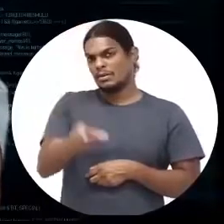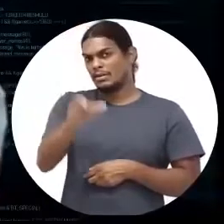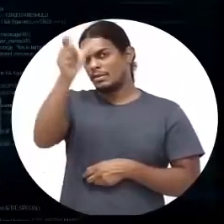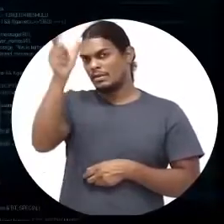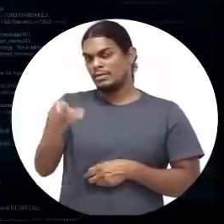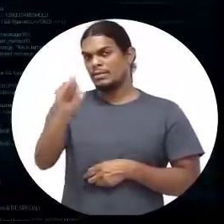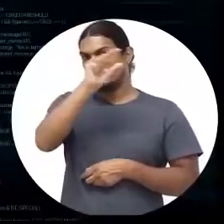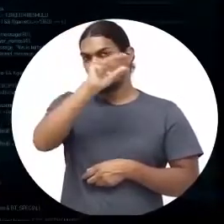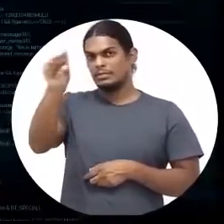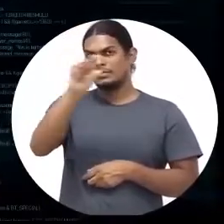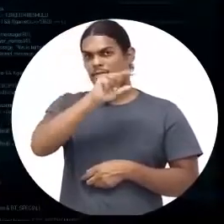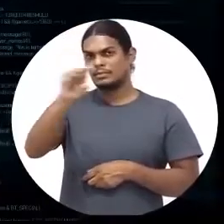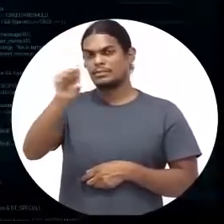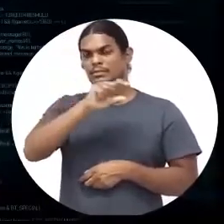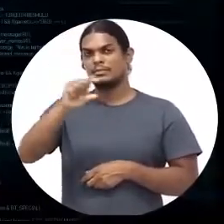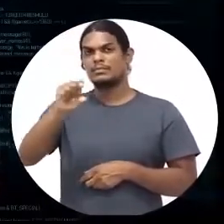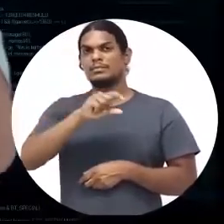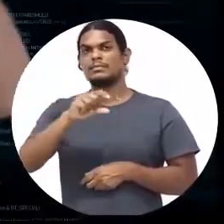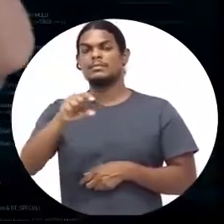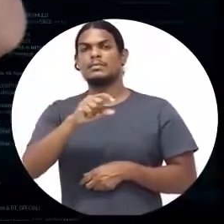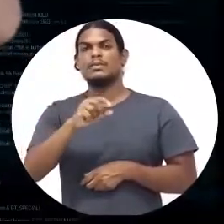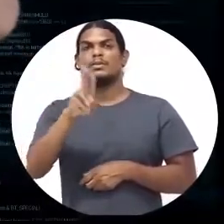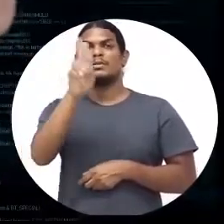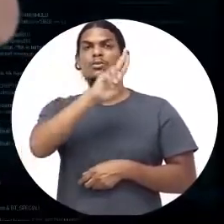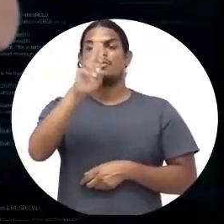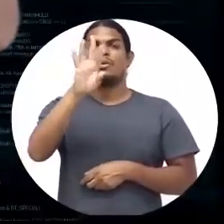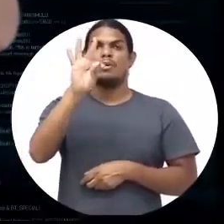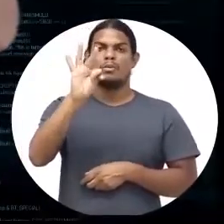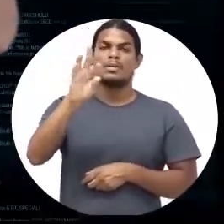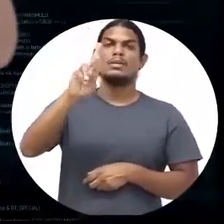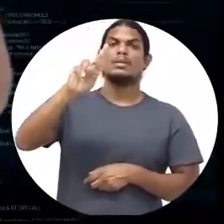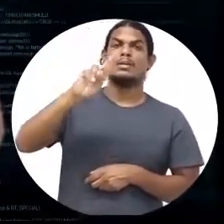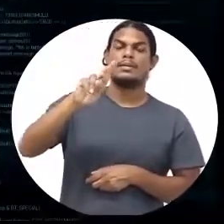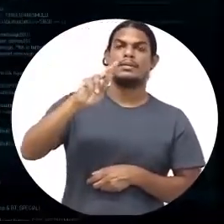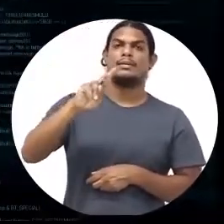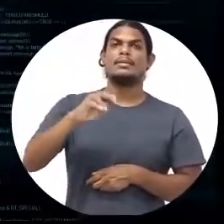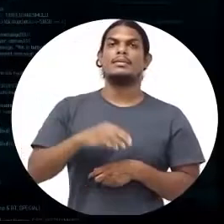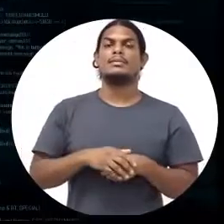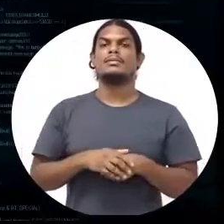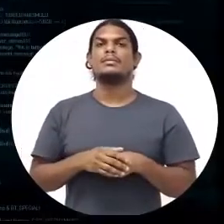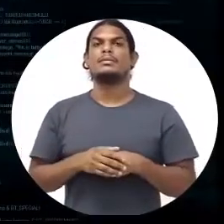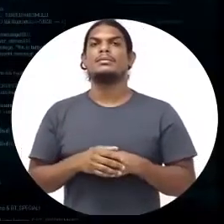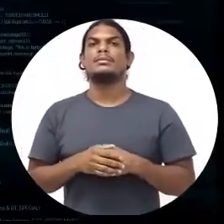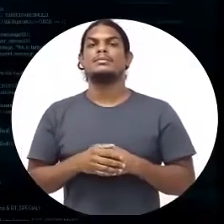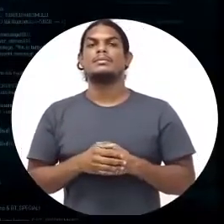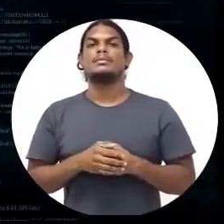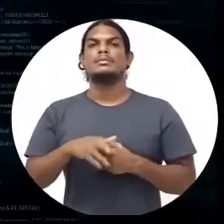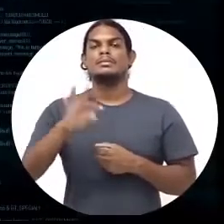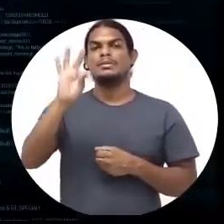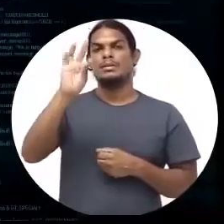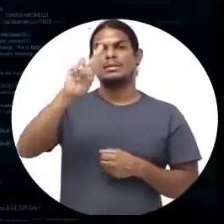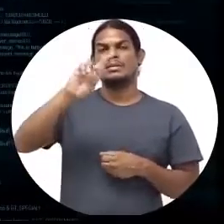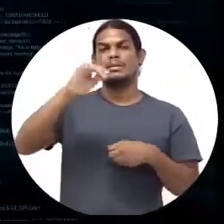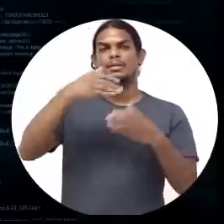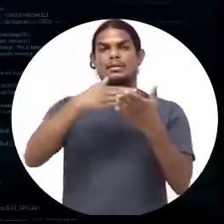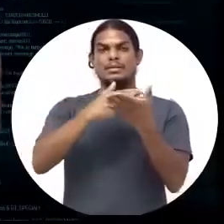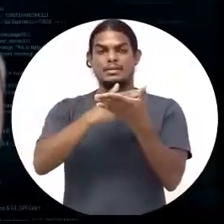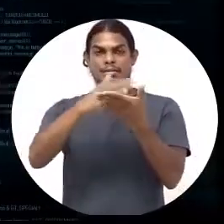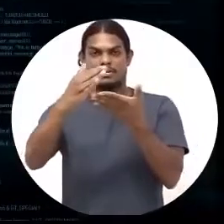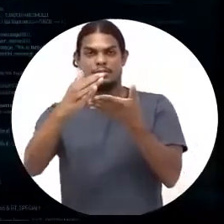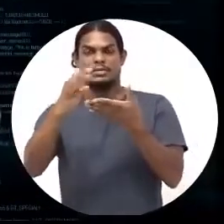por TR. Então você vai ter a tag TR inicial e vai ter uma tag TR final. Então sua tabela